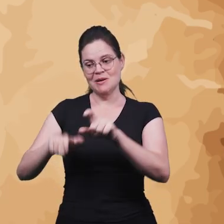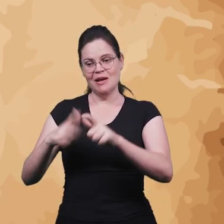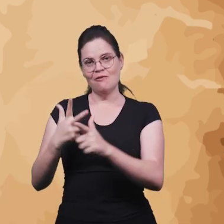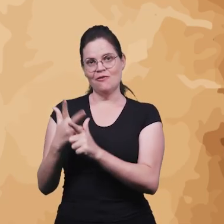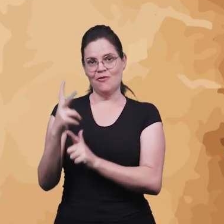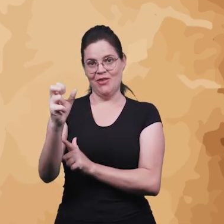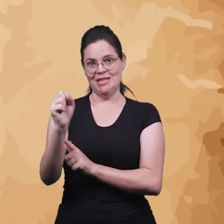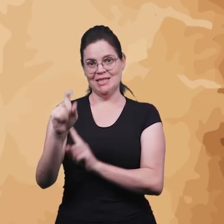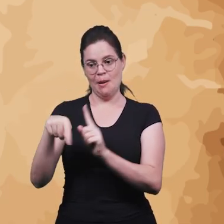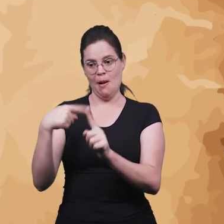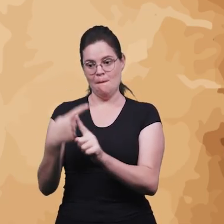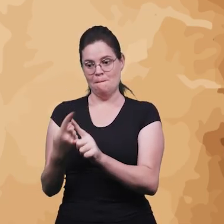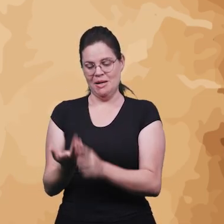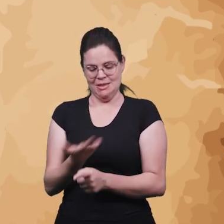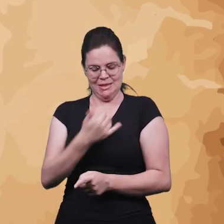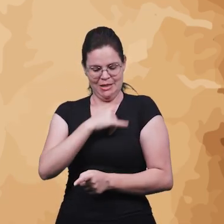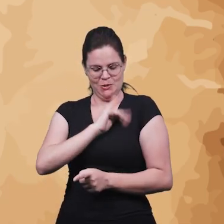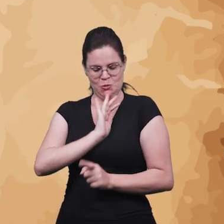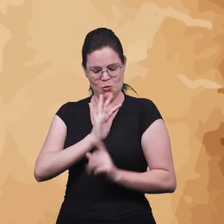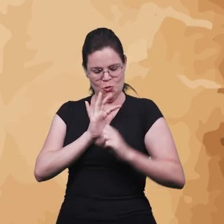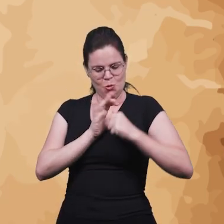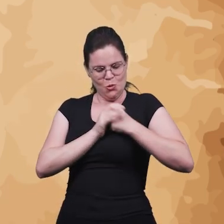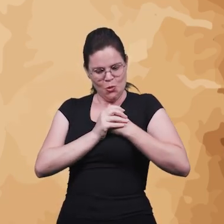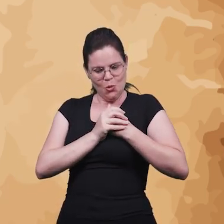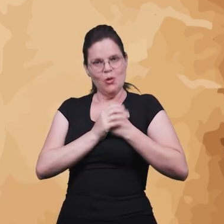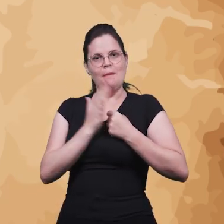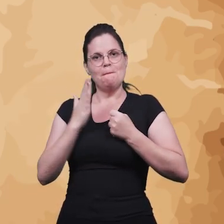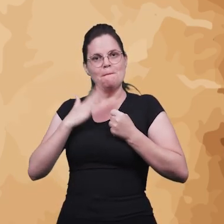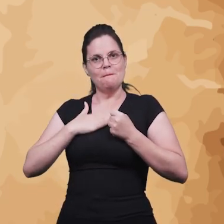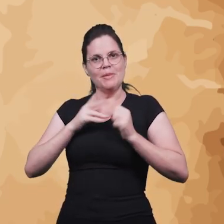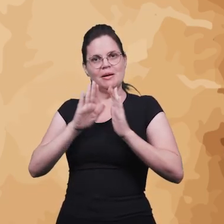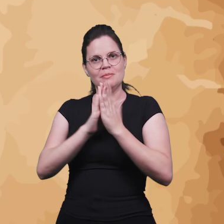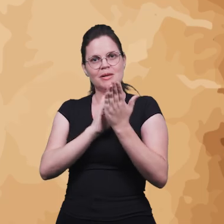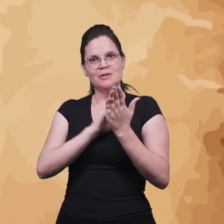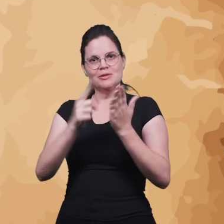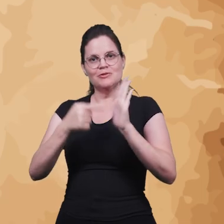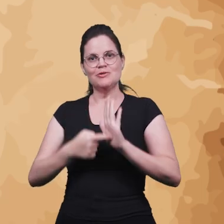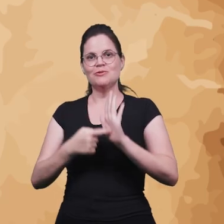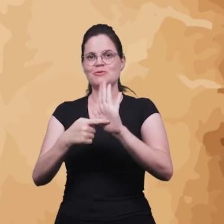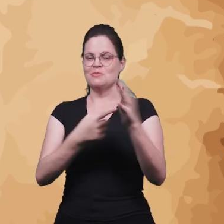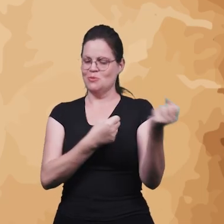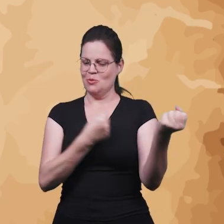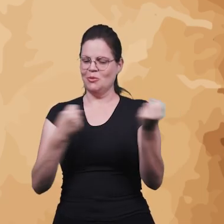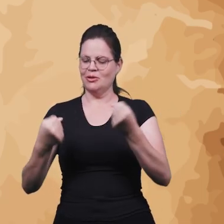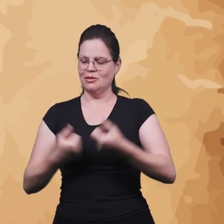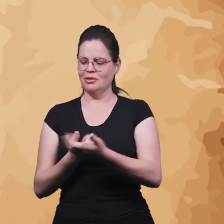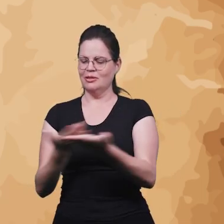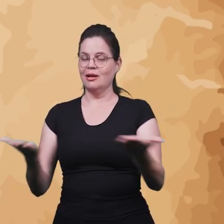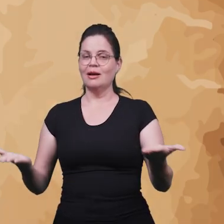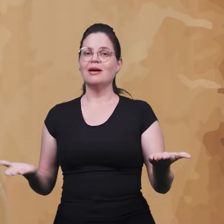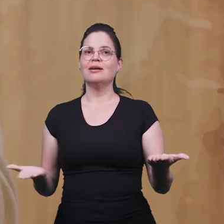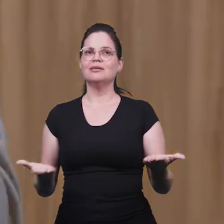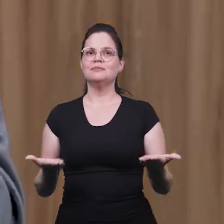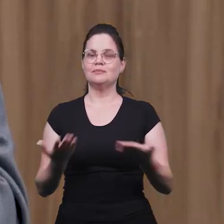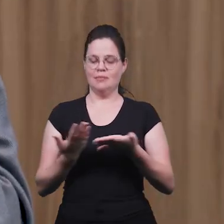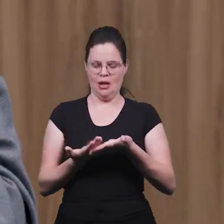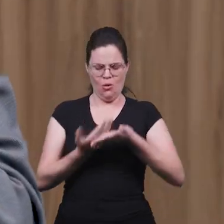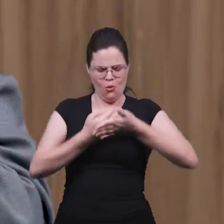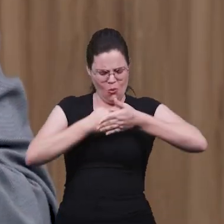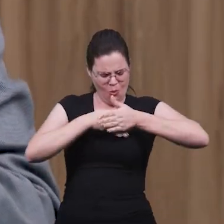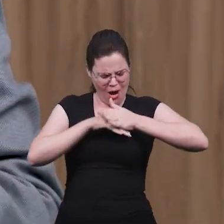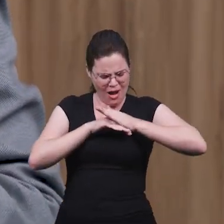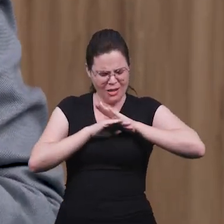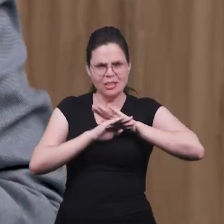e guardar até ao fim as minhas obras, eu lhe darei o poder. É a promessa.